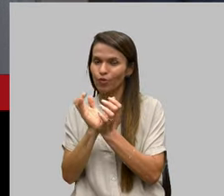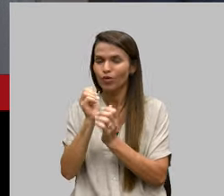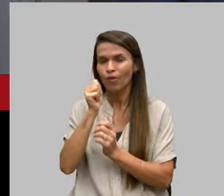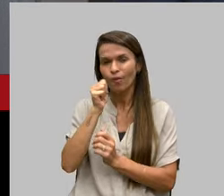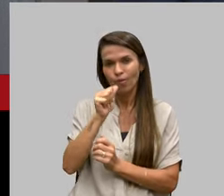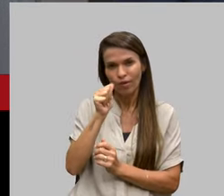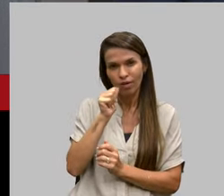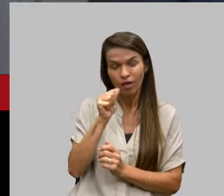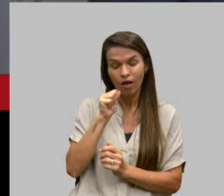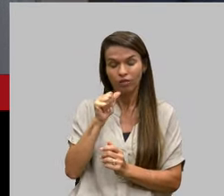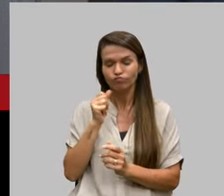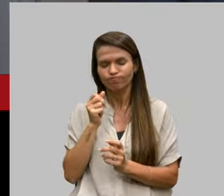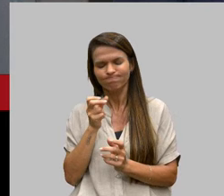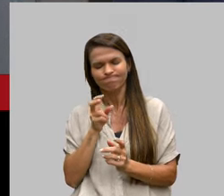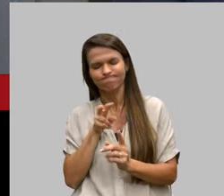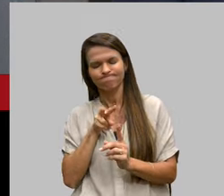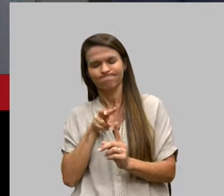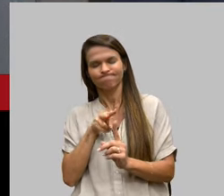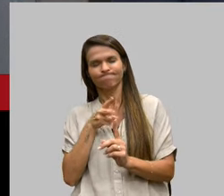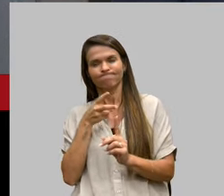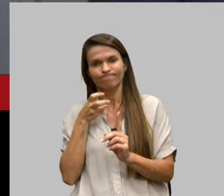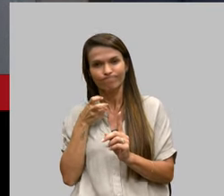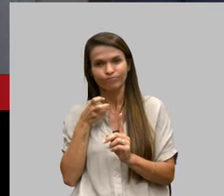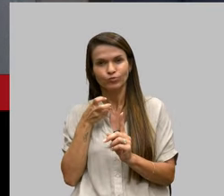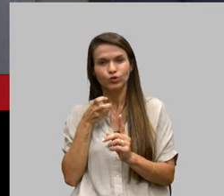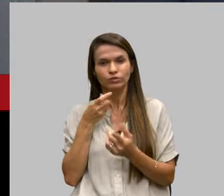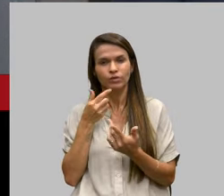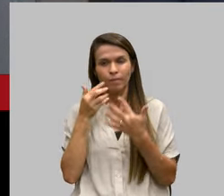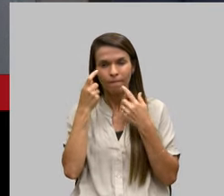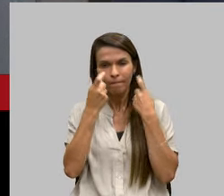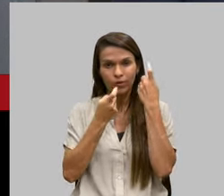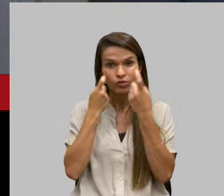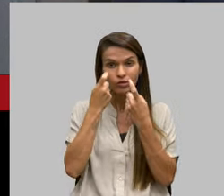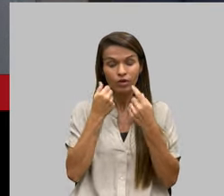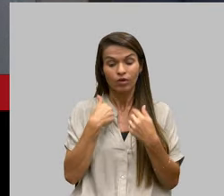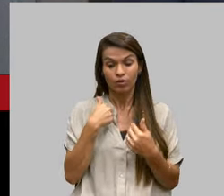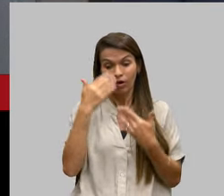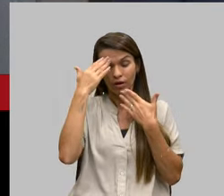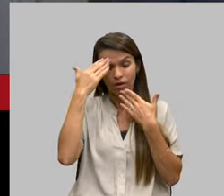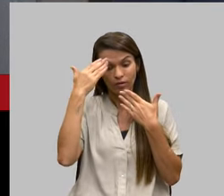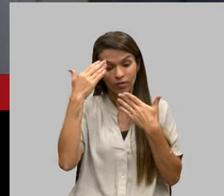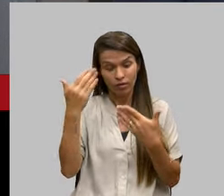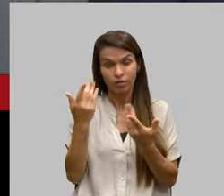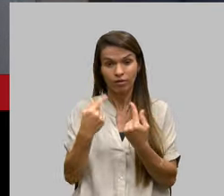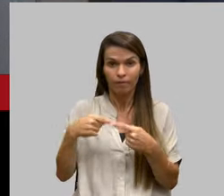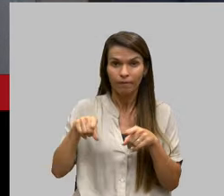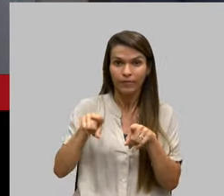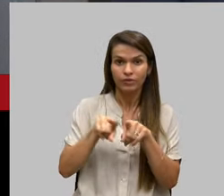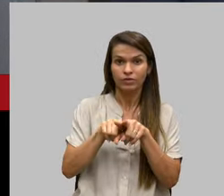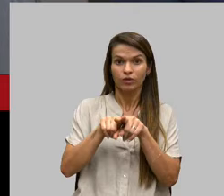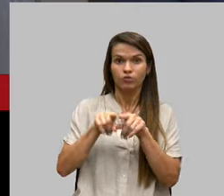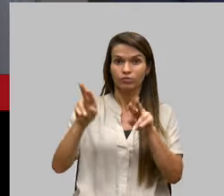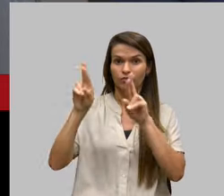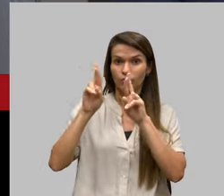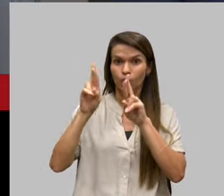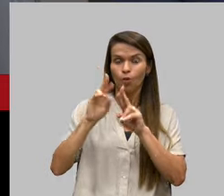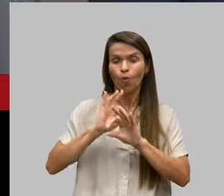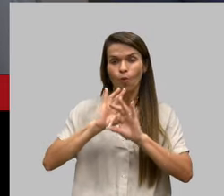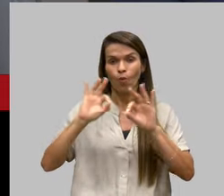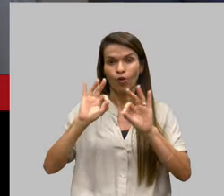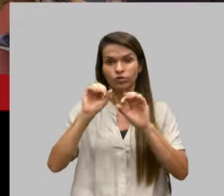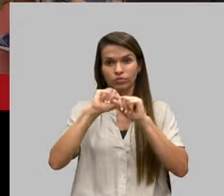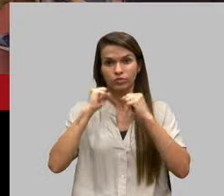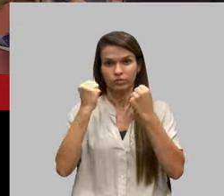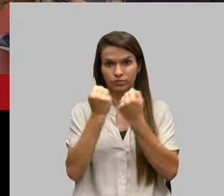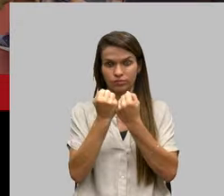essa preocupação eu agradeço d a o convite pela parceria e Desejo a todos um ótimo seminário